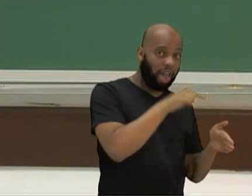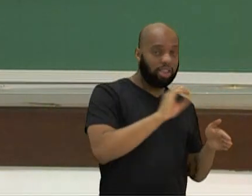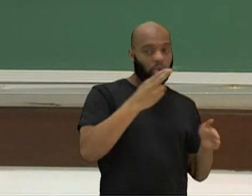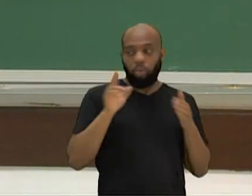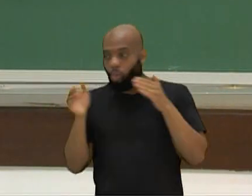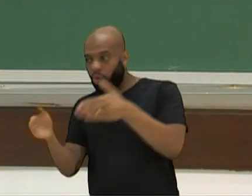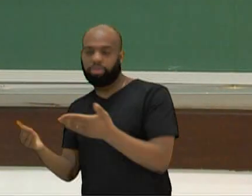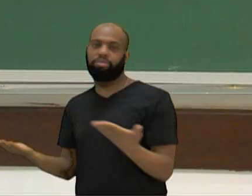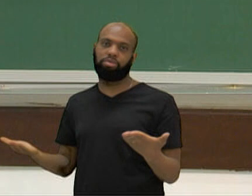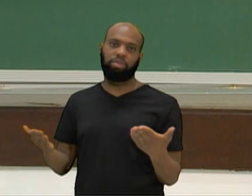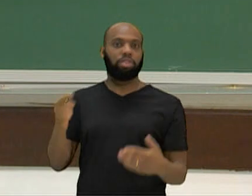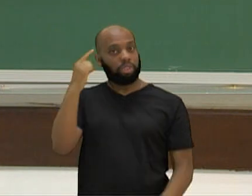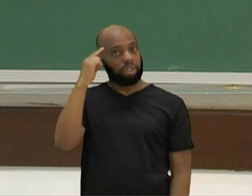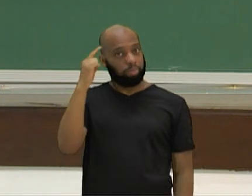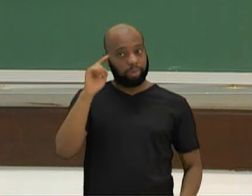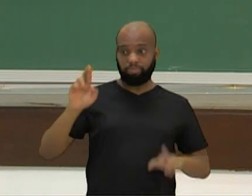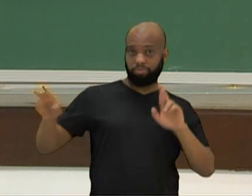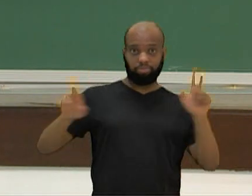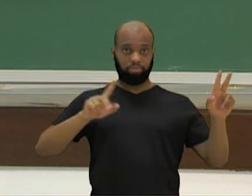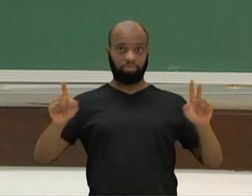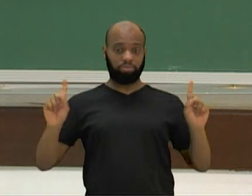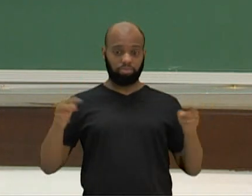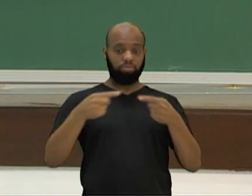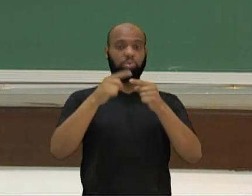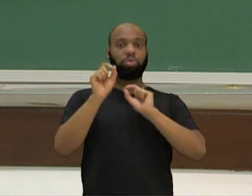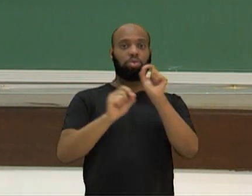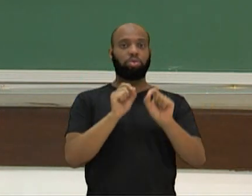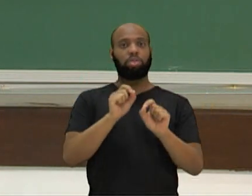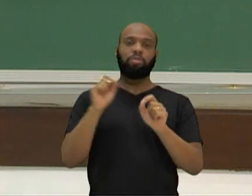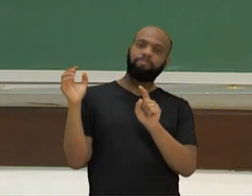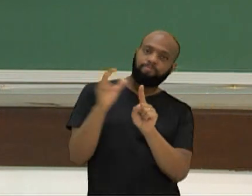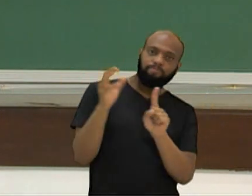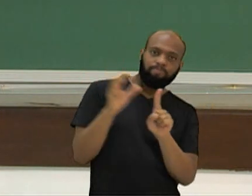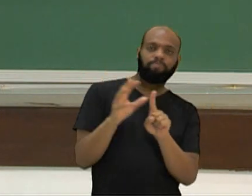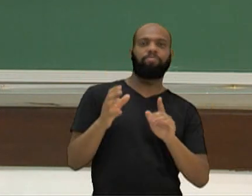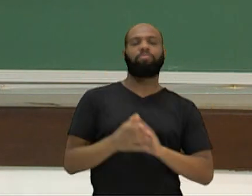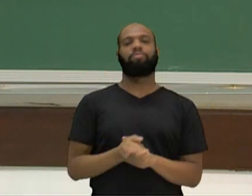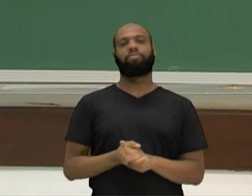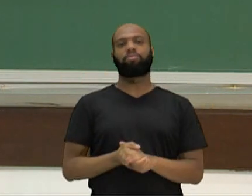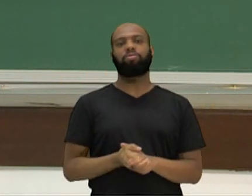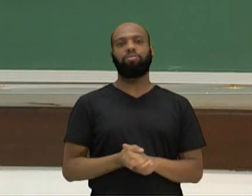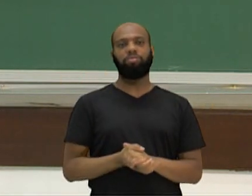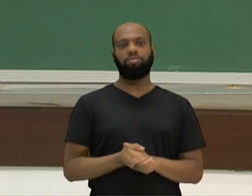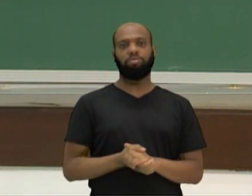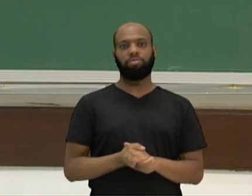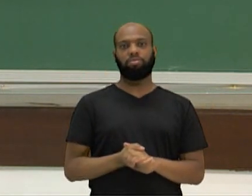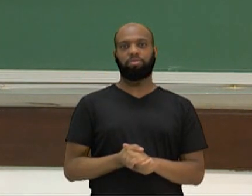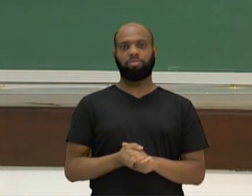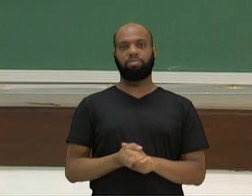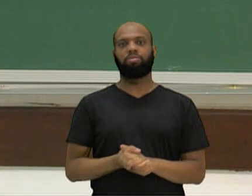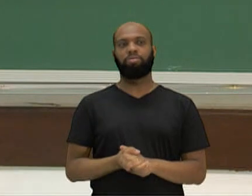outra emissora e vão pensar diferente de acordo com o que elas estão sendo influenciadas ali, entendem?